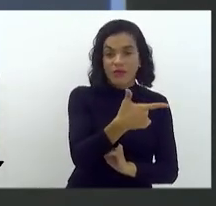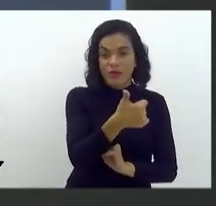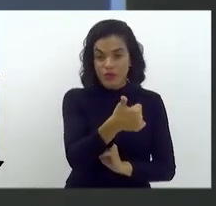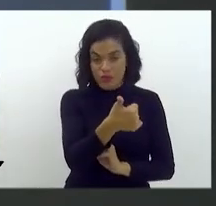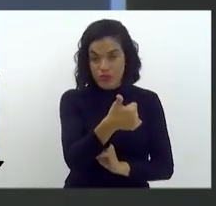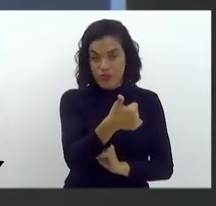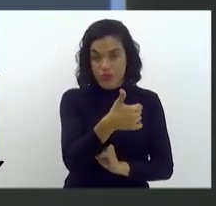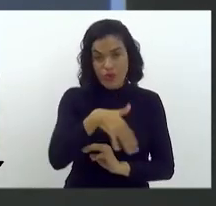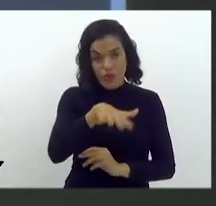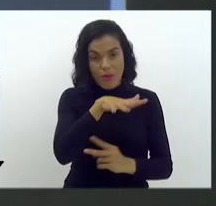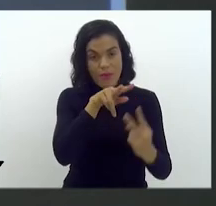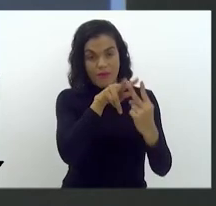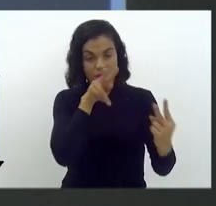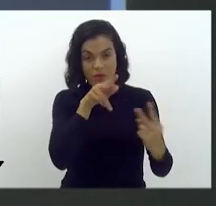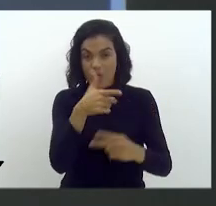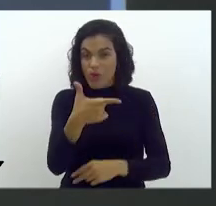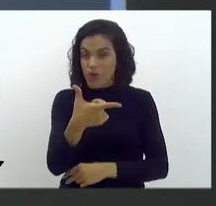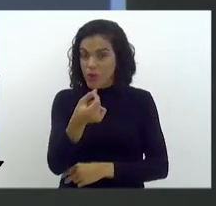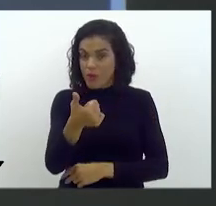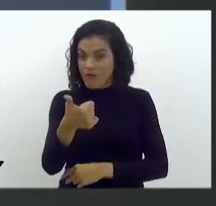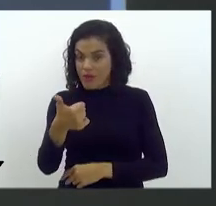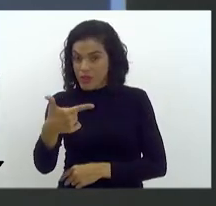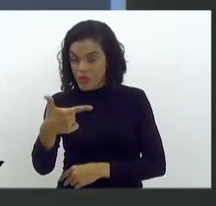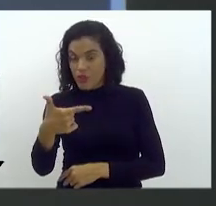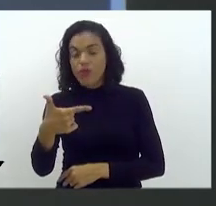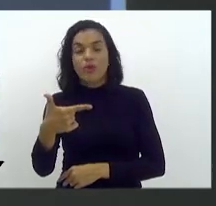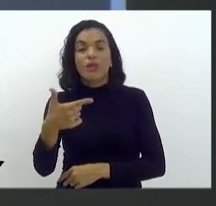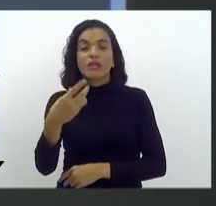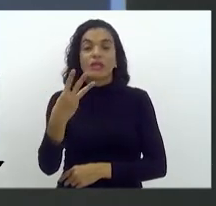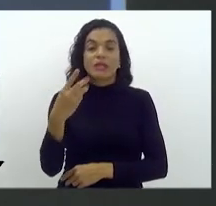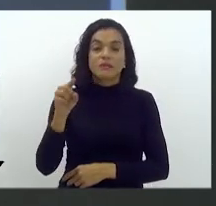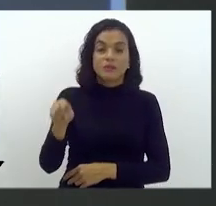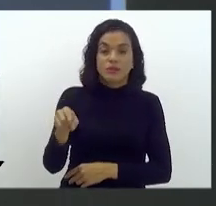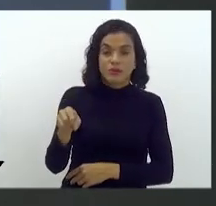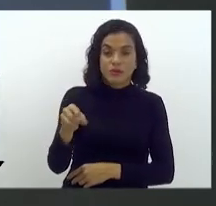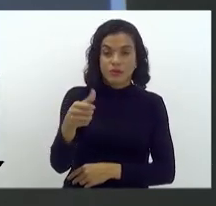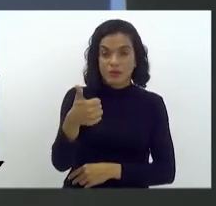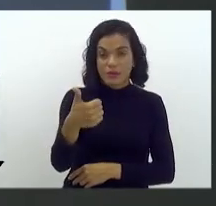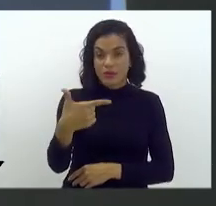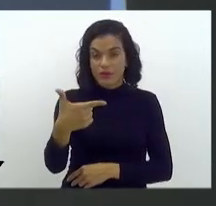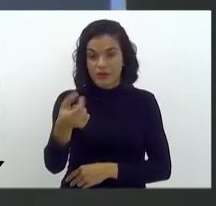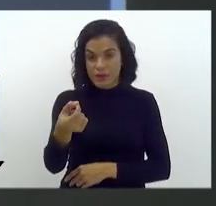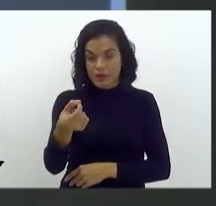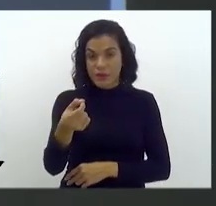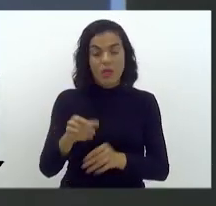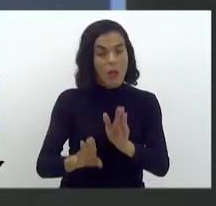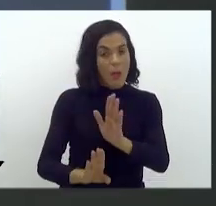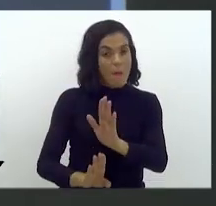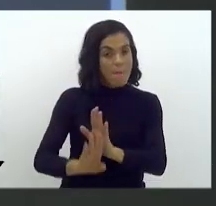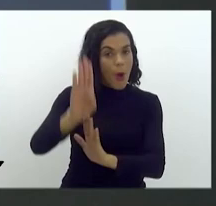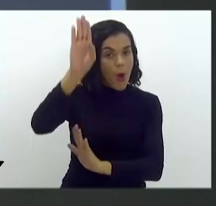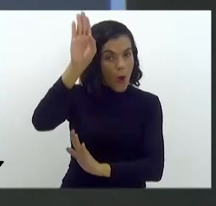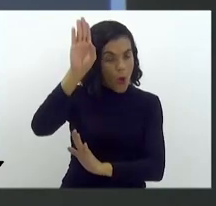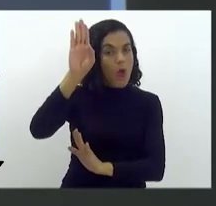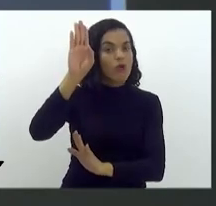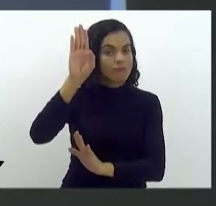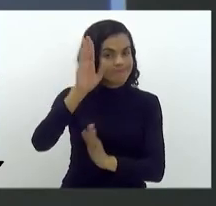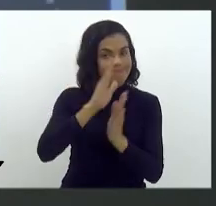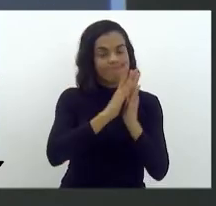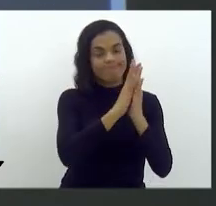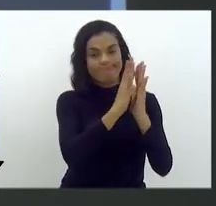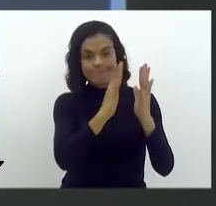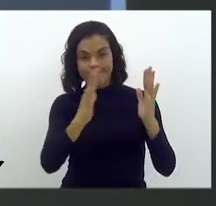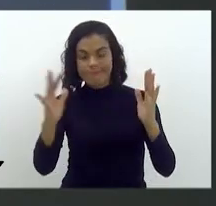no ambiente virtual em 2021 3120 e houve um crescimento progressivo nesses